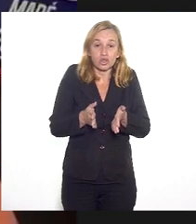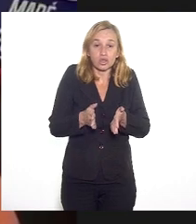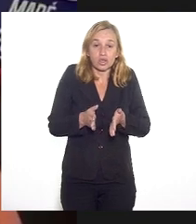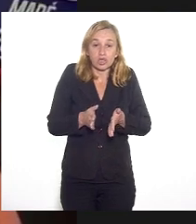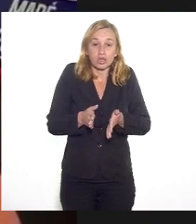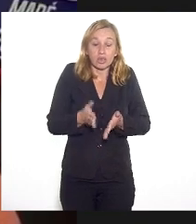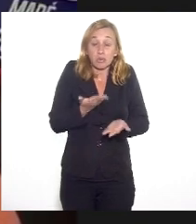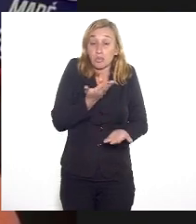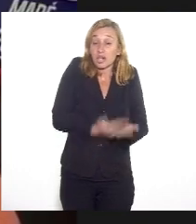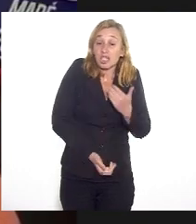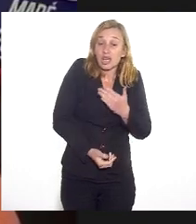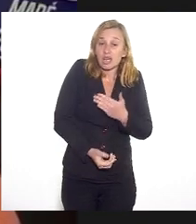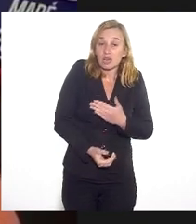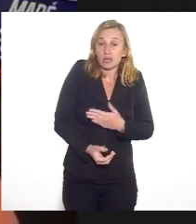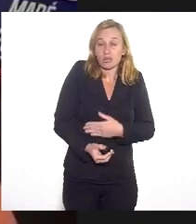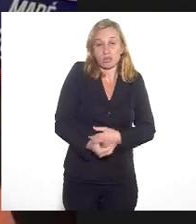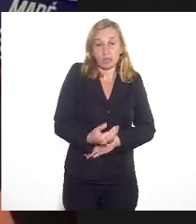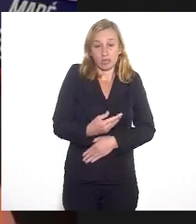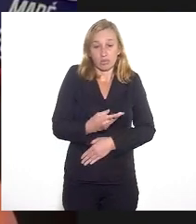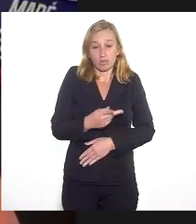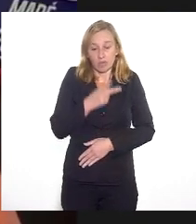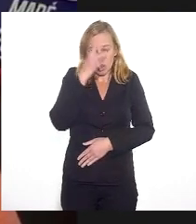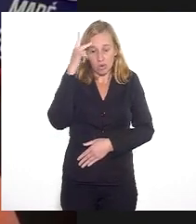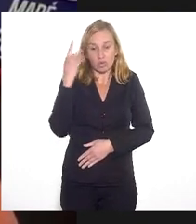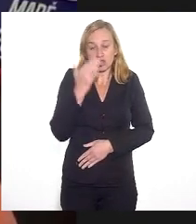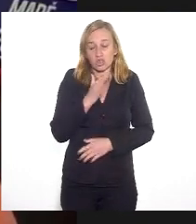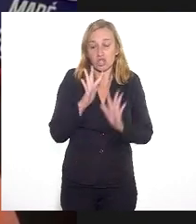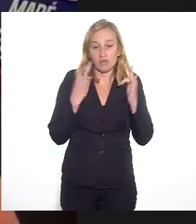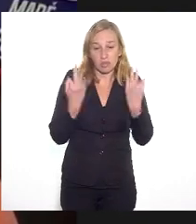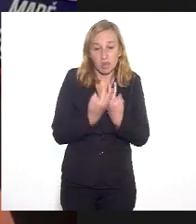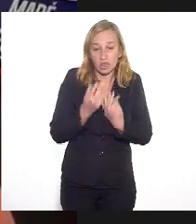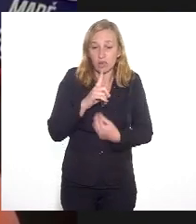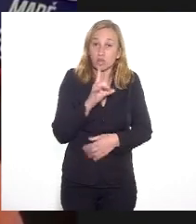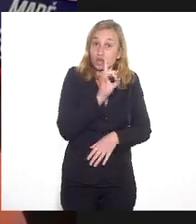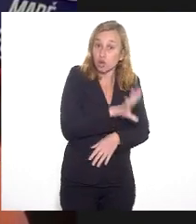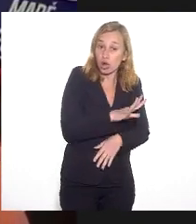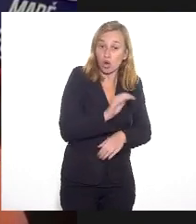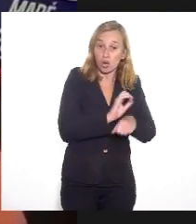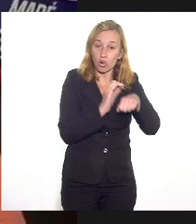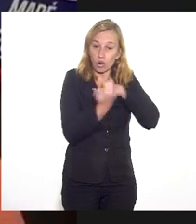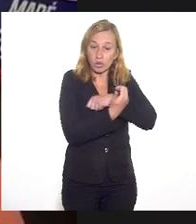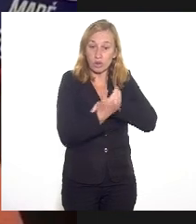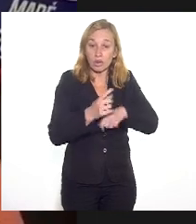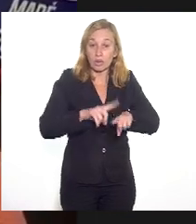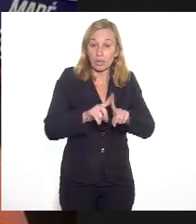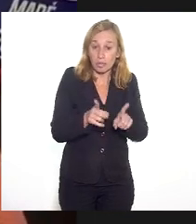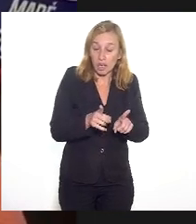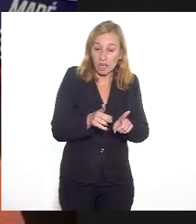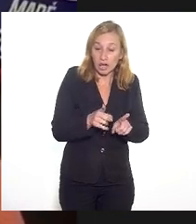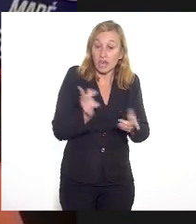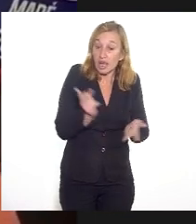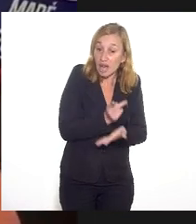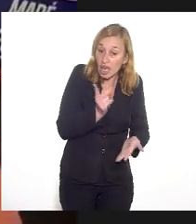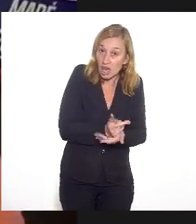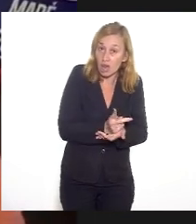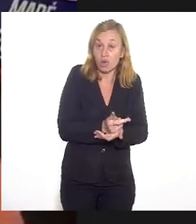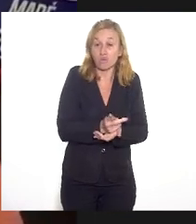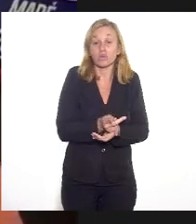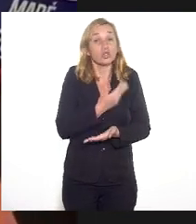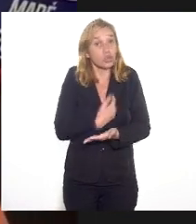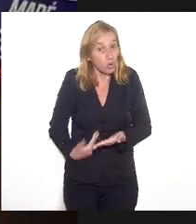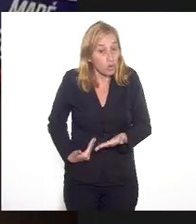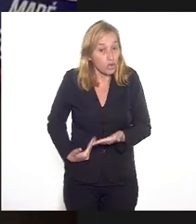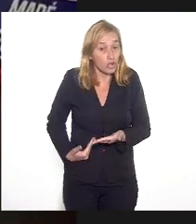porque perderam seus entes queridos, não só para a Covid, mas para omissão, para negligência de